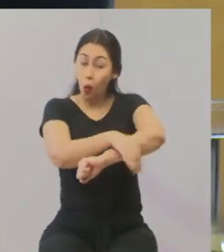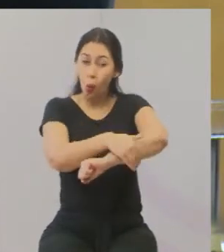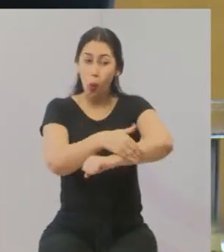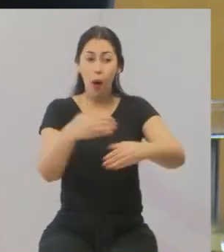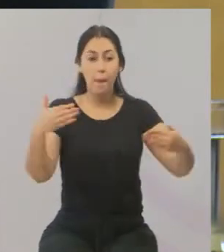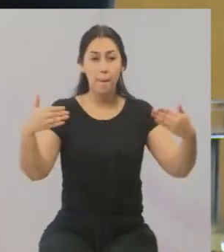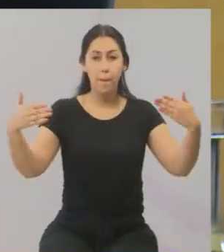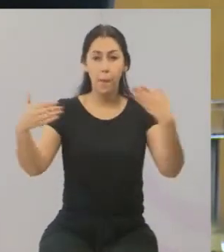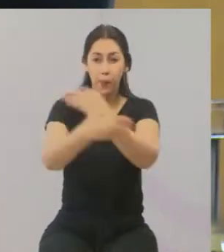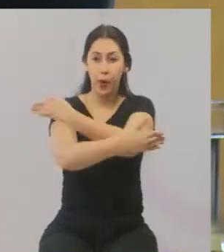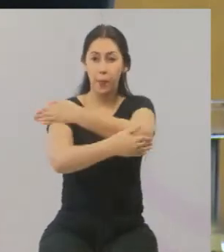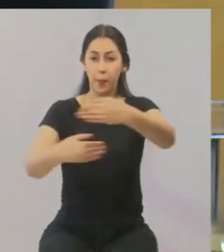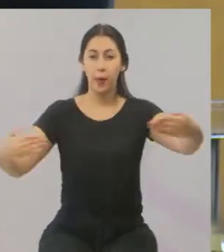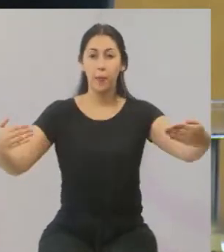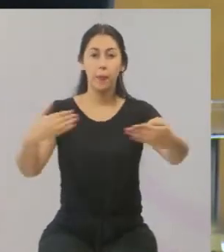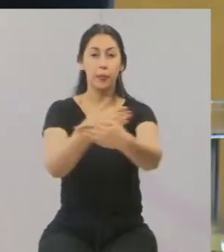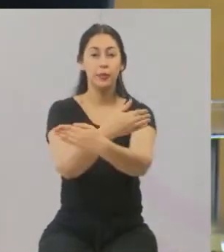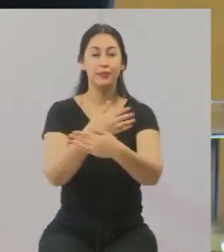Rua Virgílio Carderelli?